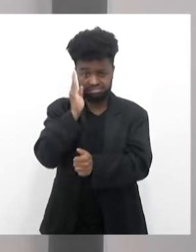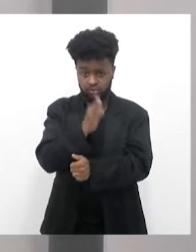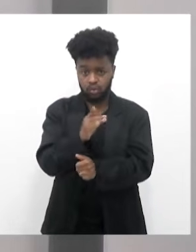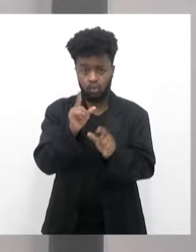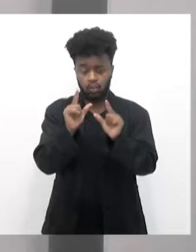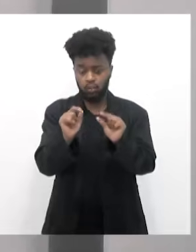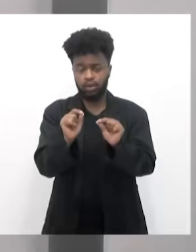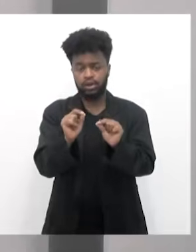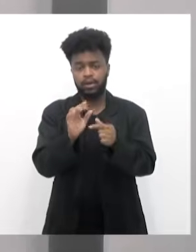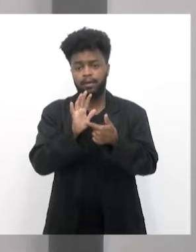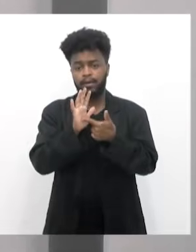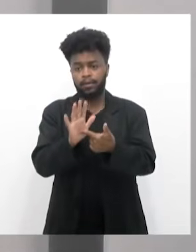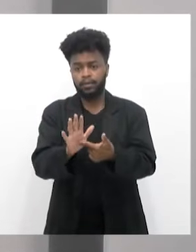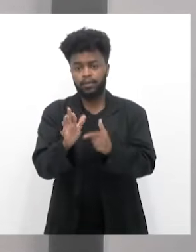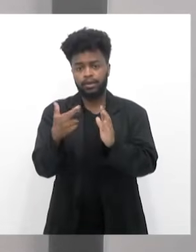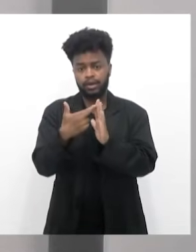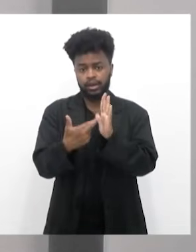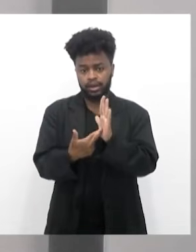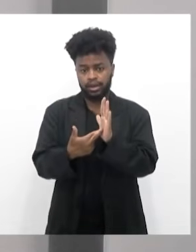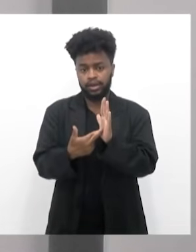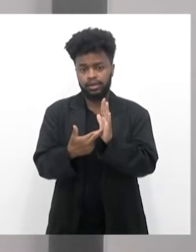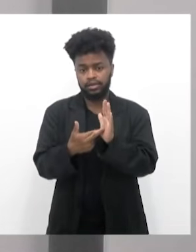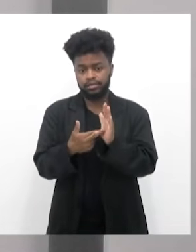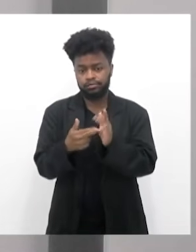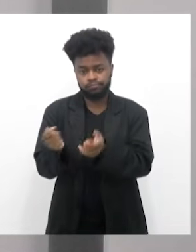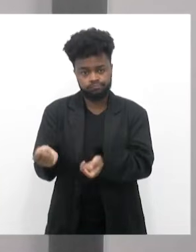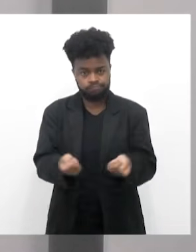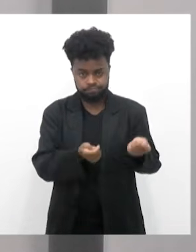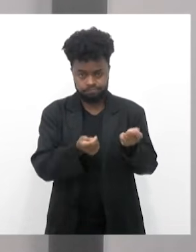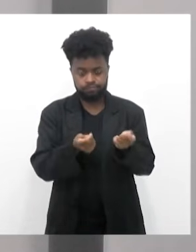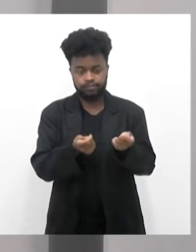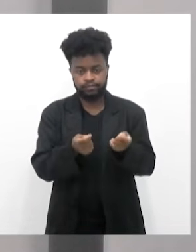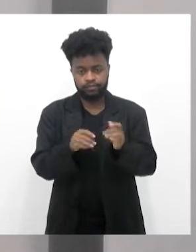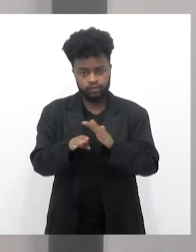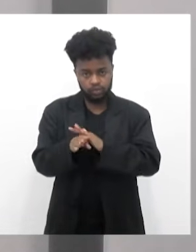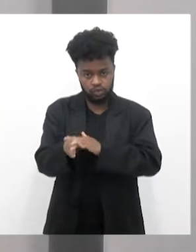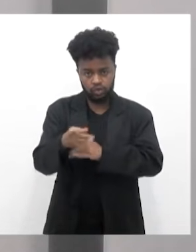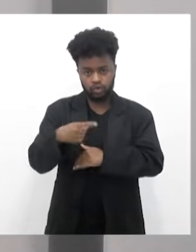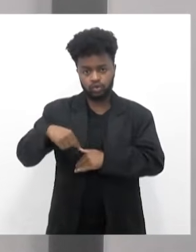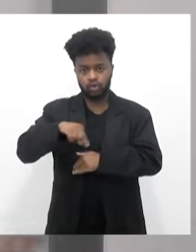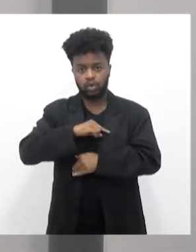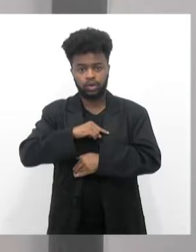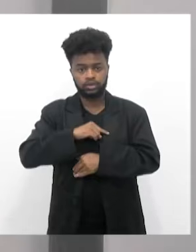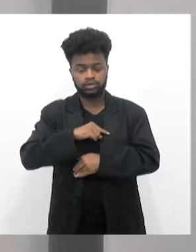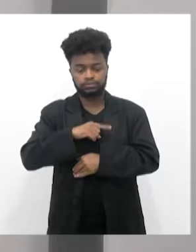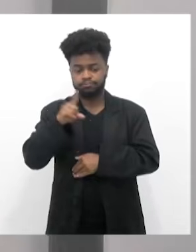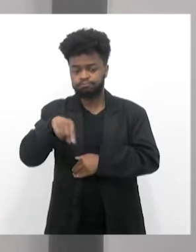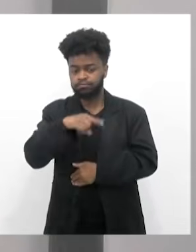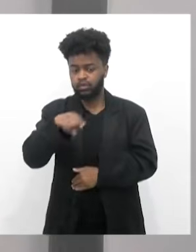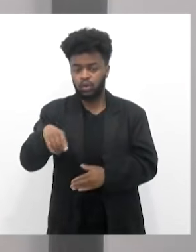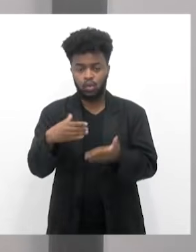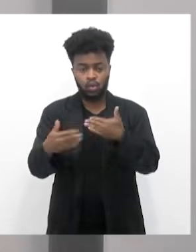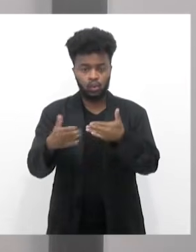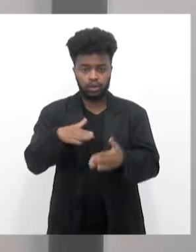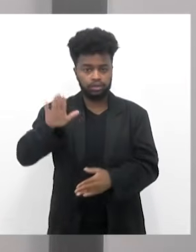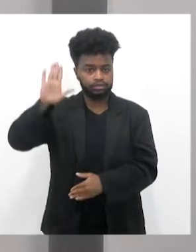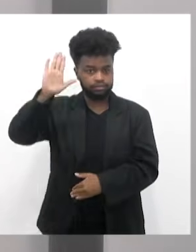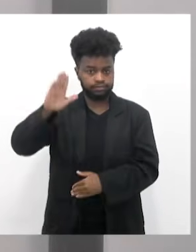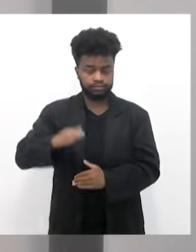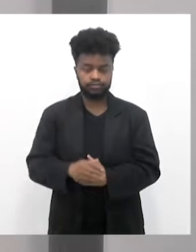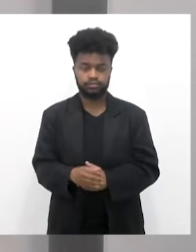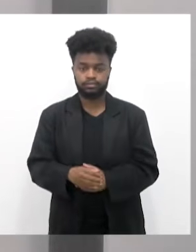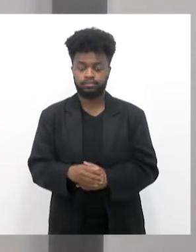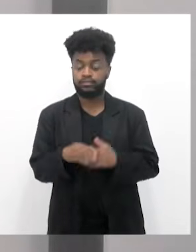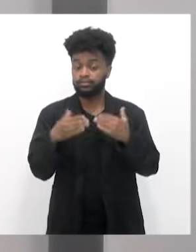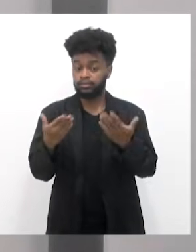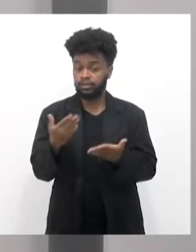diz o regramento ordinário, a gente inviabiliza qualquer candidatura. Então, é